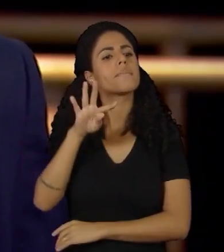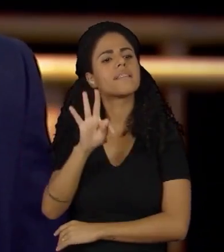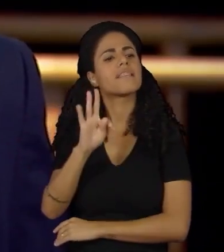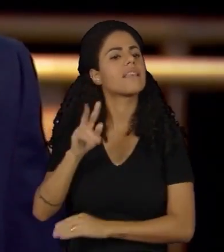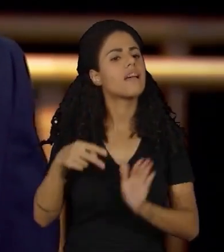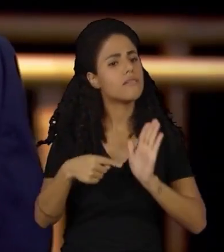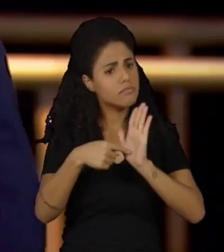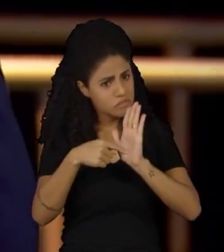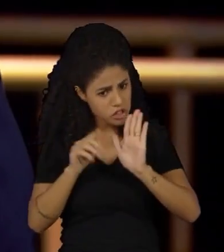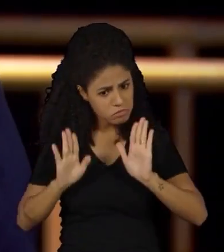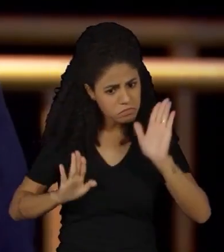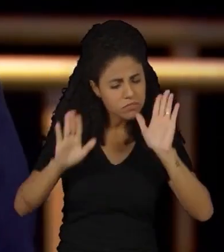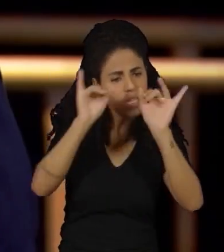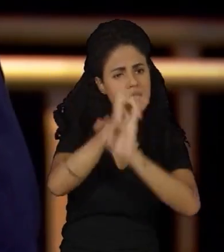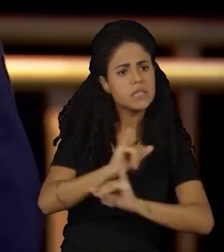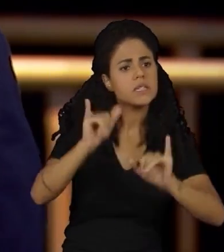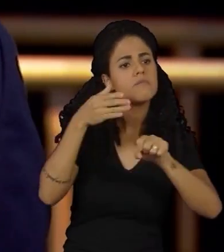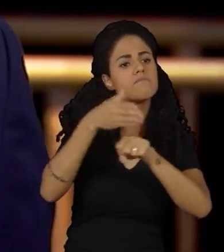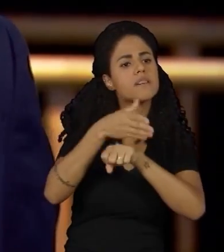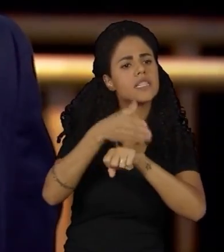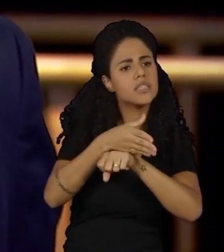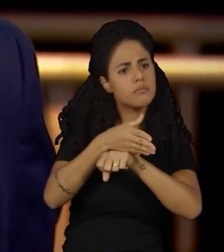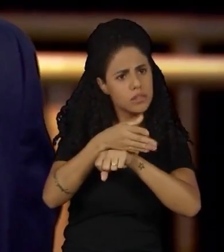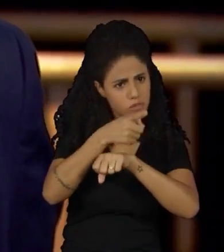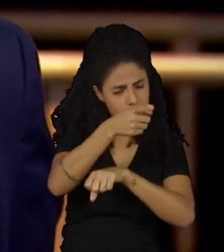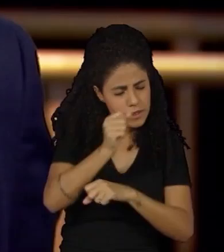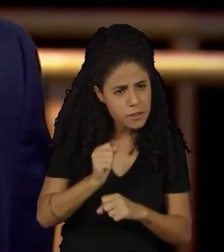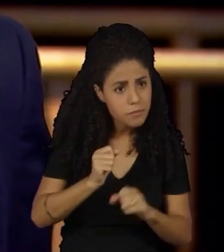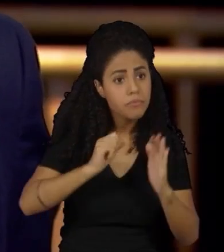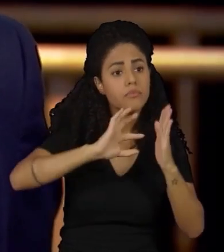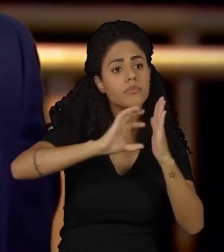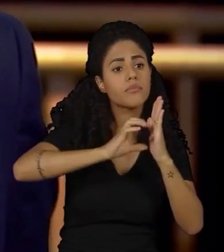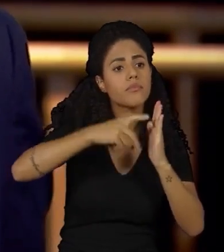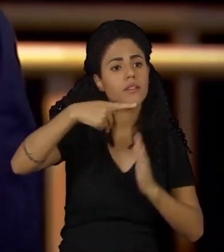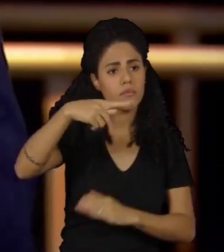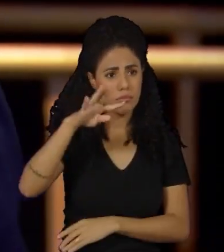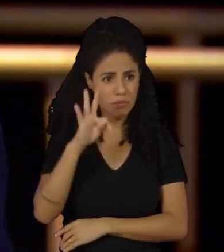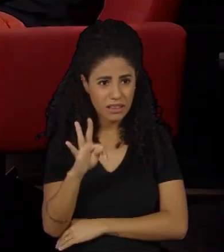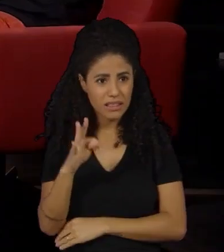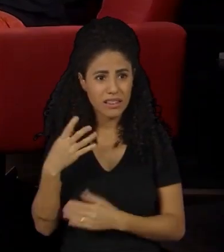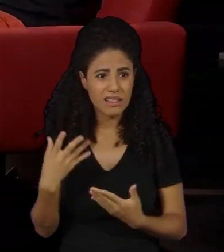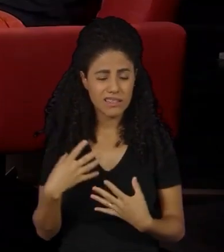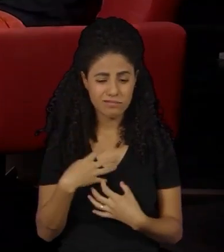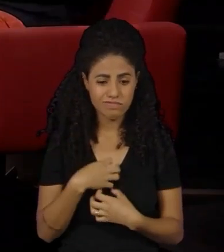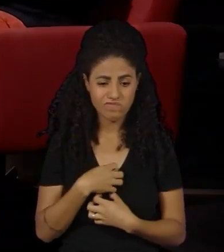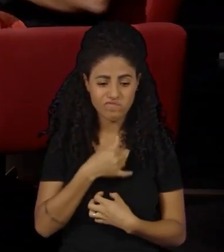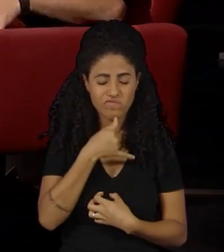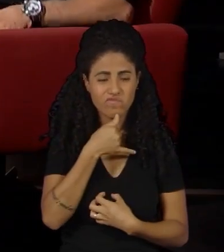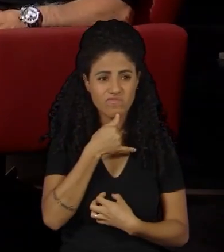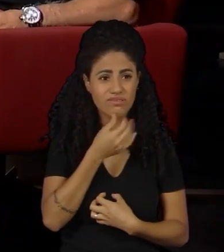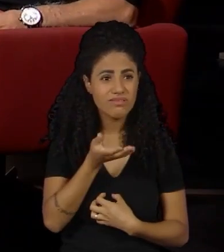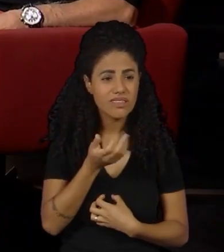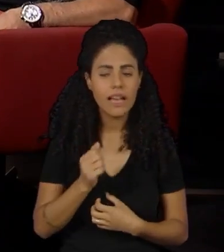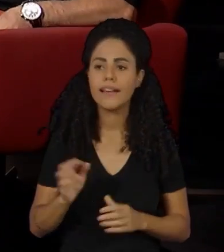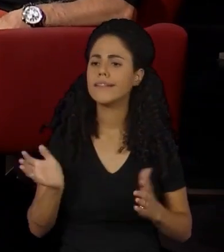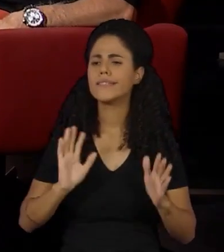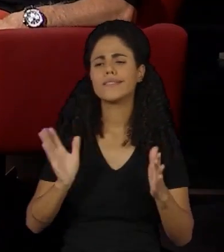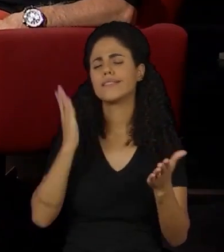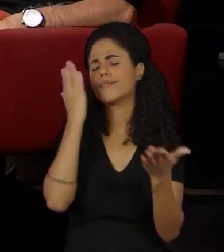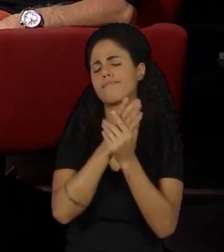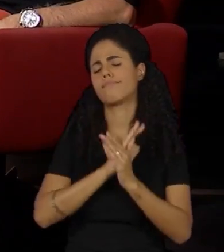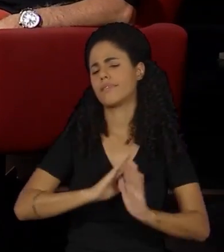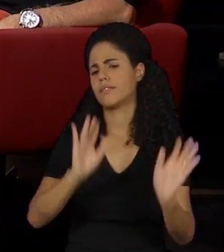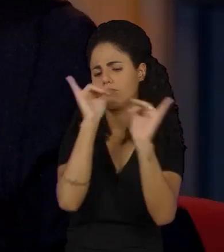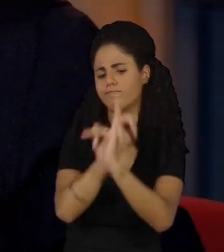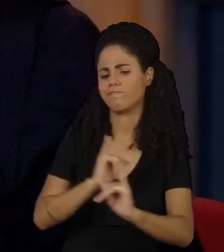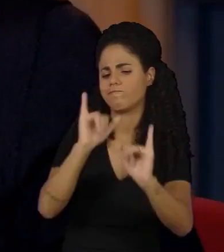algumas campanhas né o partido o PT te decepcionou não o que aconteceu o que eu parei de fazer campanha